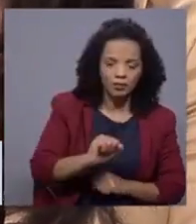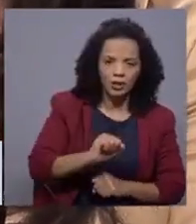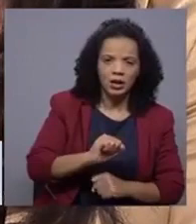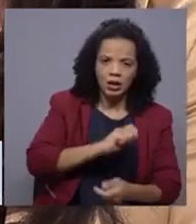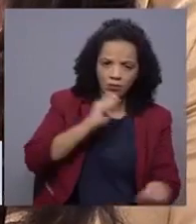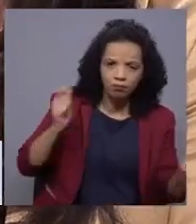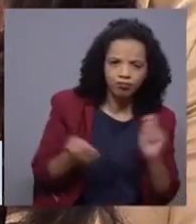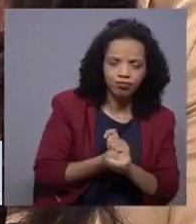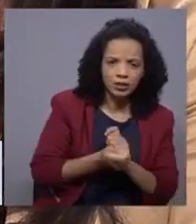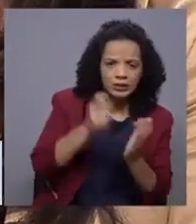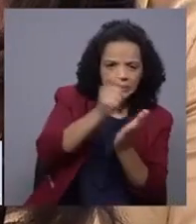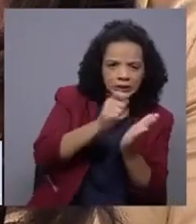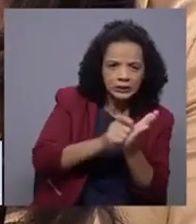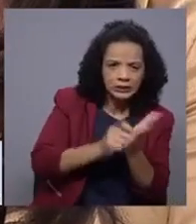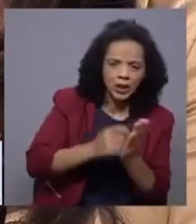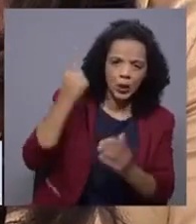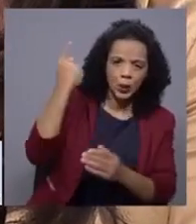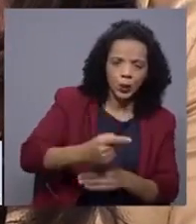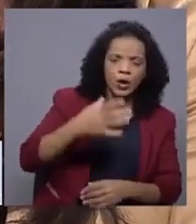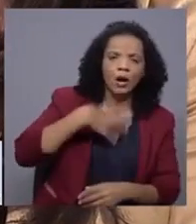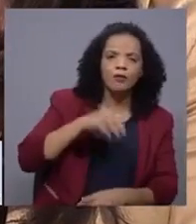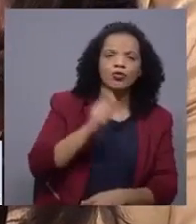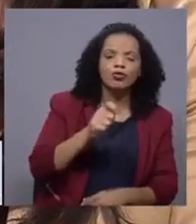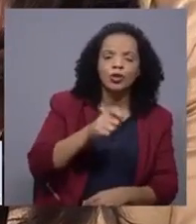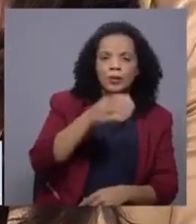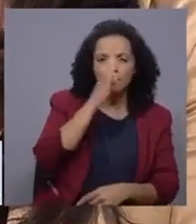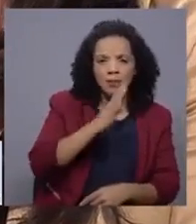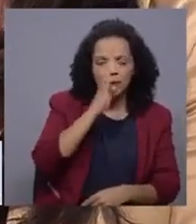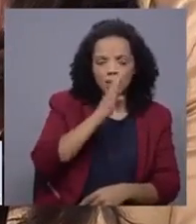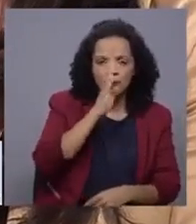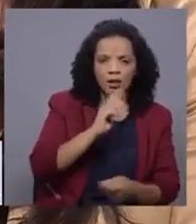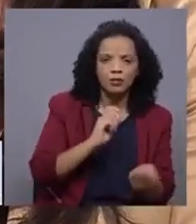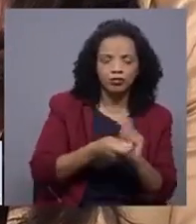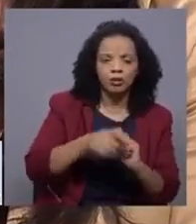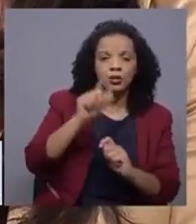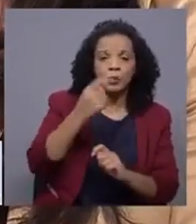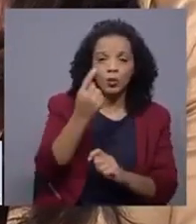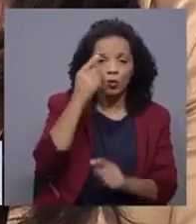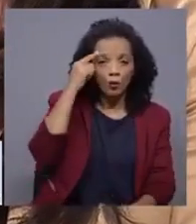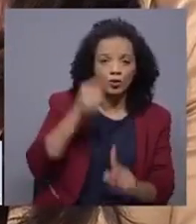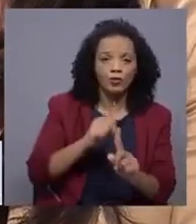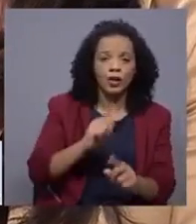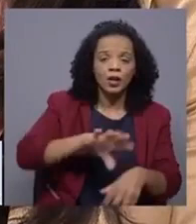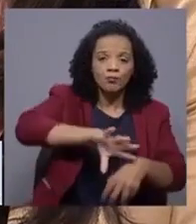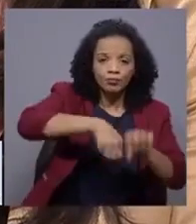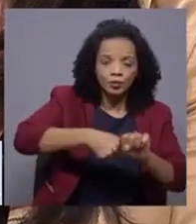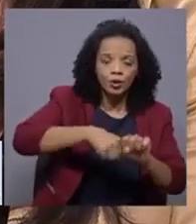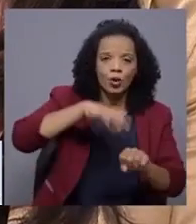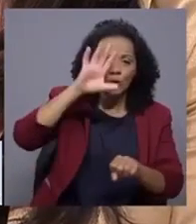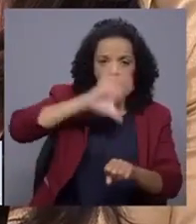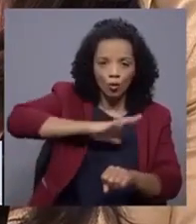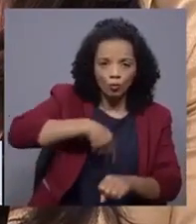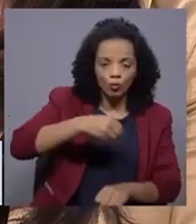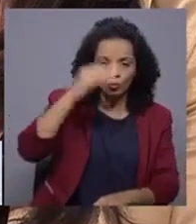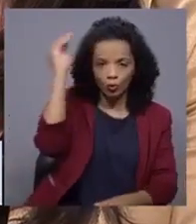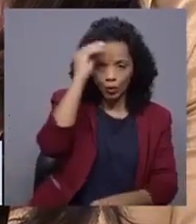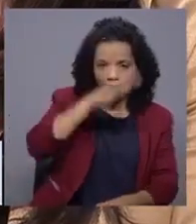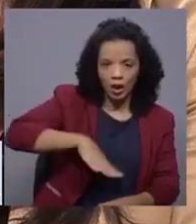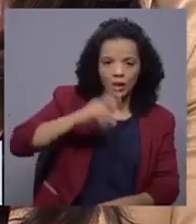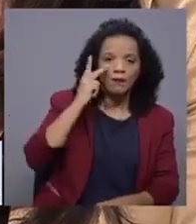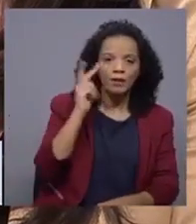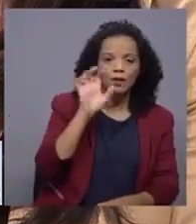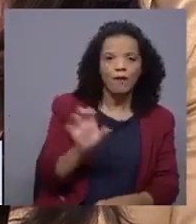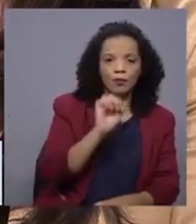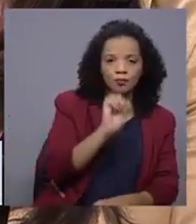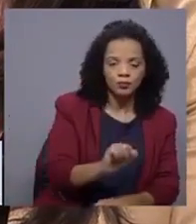agenda ditatorial, que quer ser um juiz dos costumes alheios e tem um fito que é a destruição do nosso mundo rural e do seu modo de vida. Portanto,